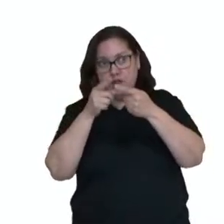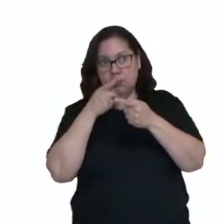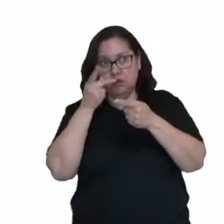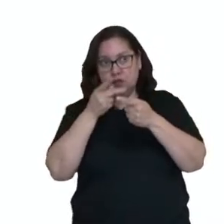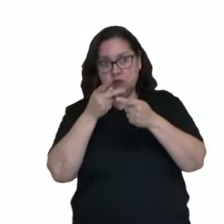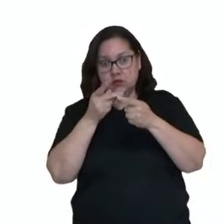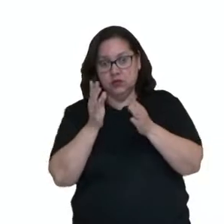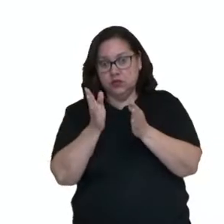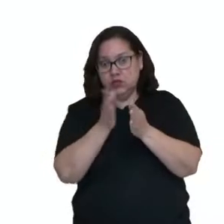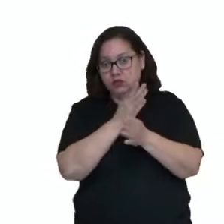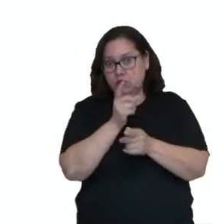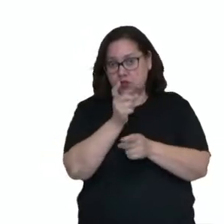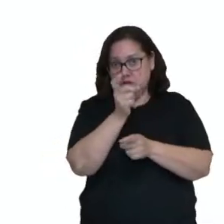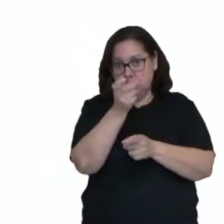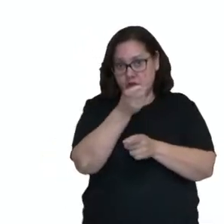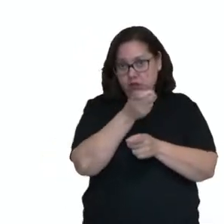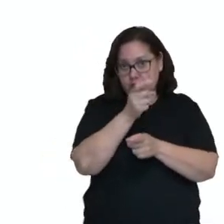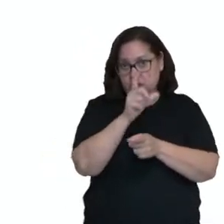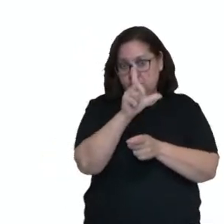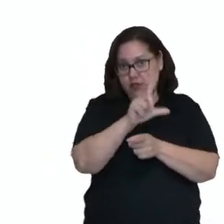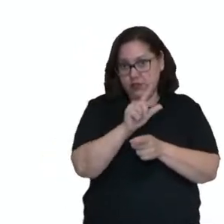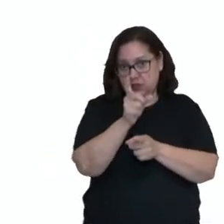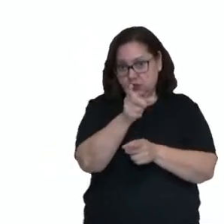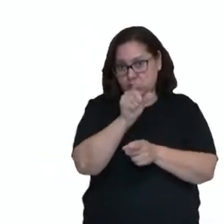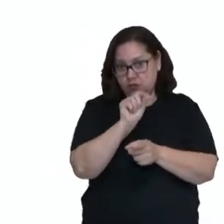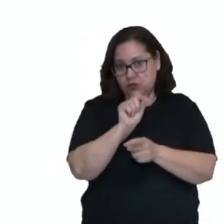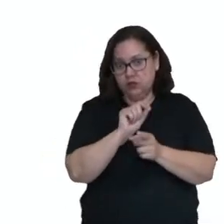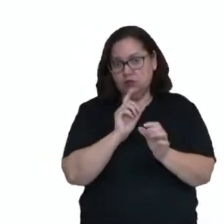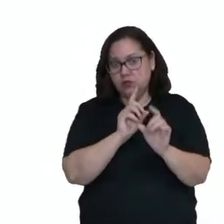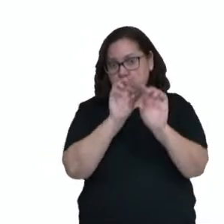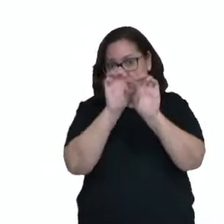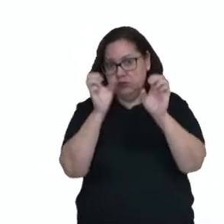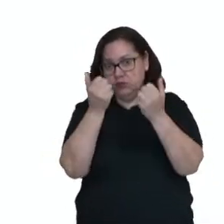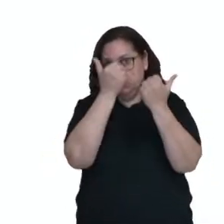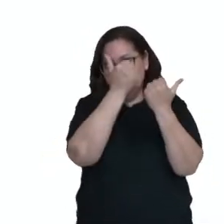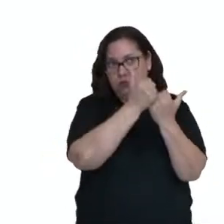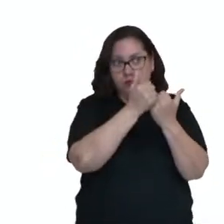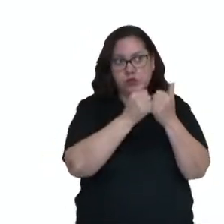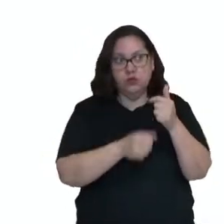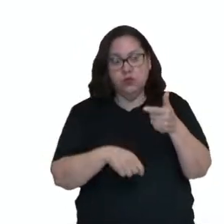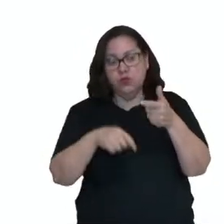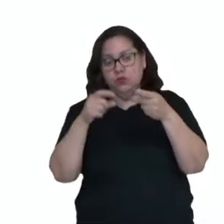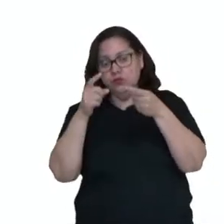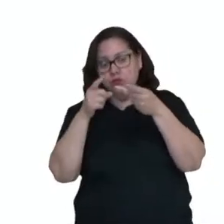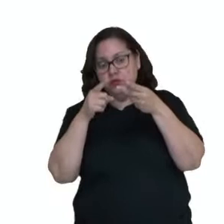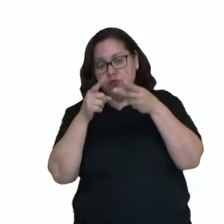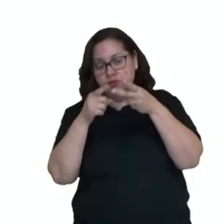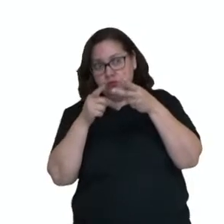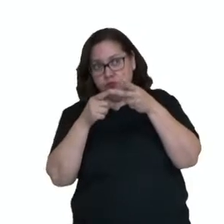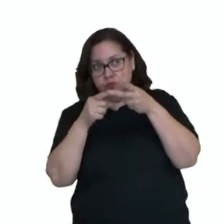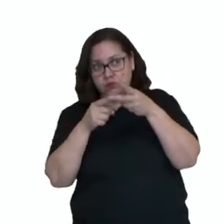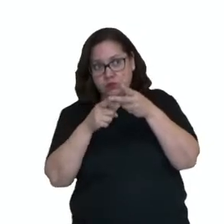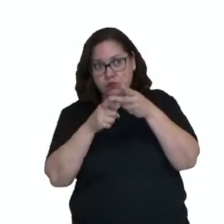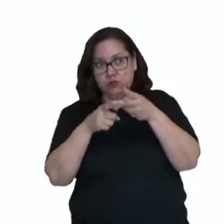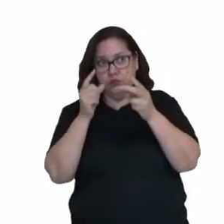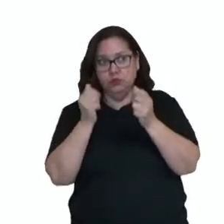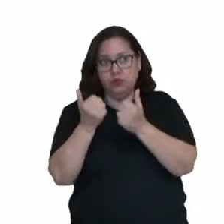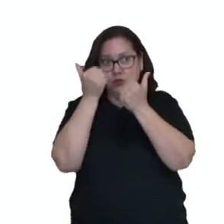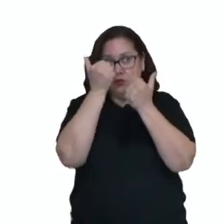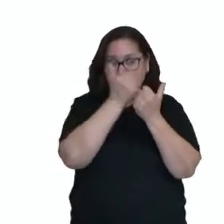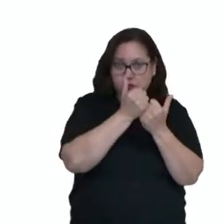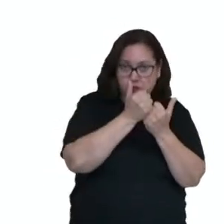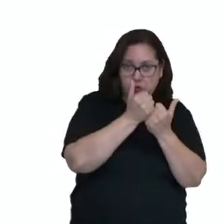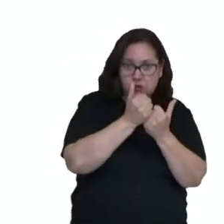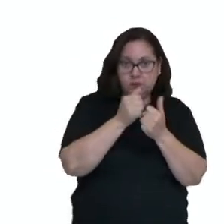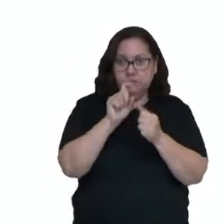deve isolar a incógnita escolhida e obter uma equação de substituição. O segundo passo, que a gente deve substituir